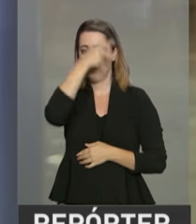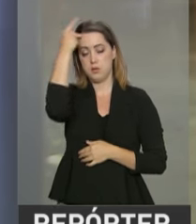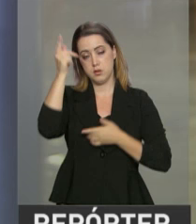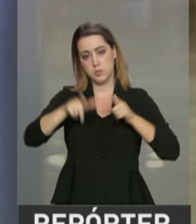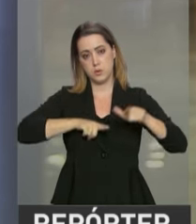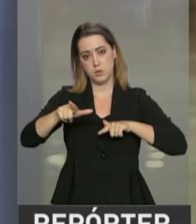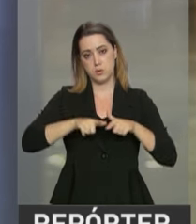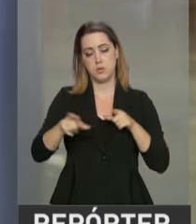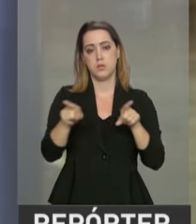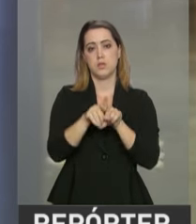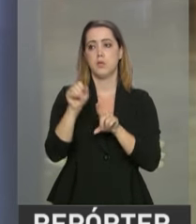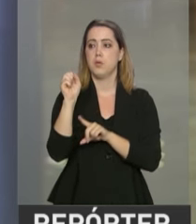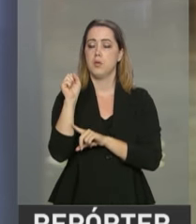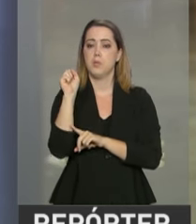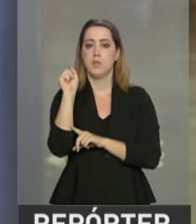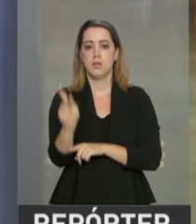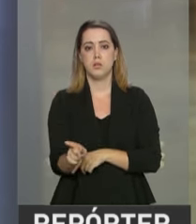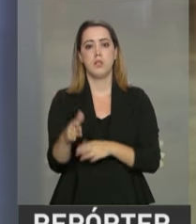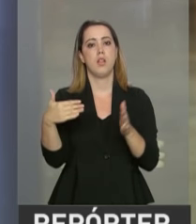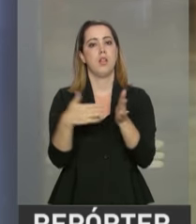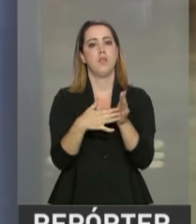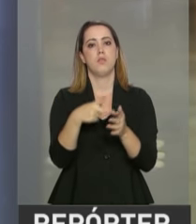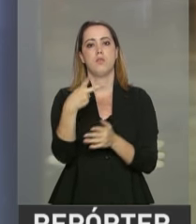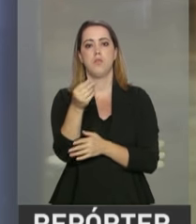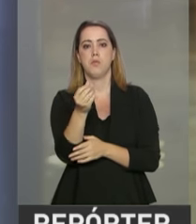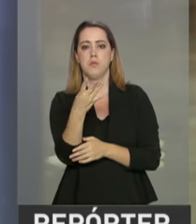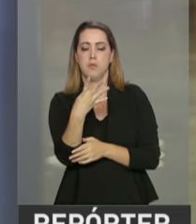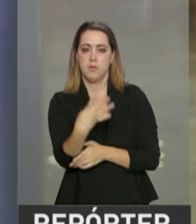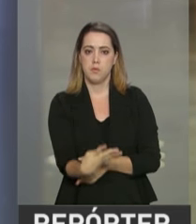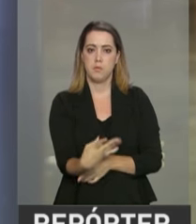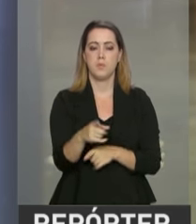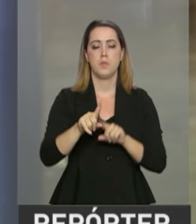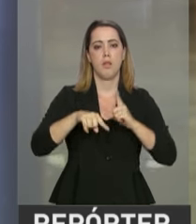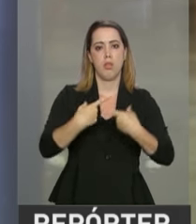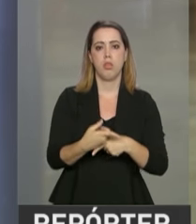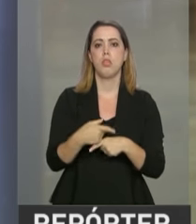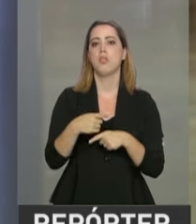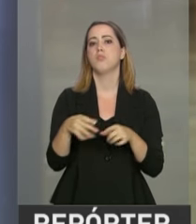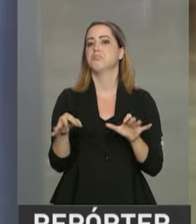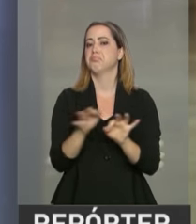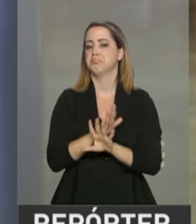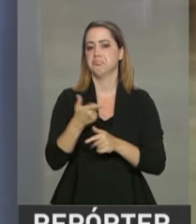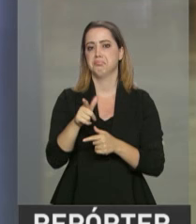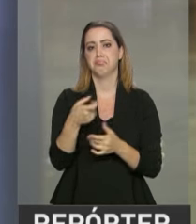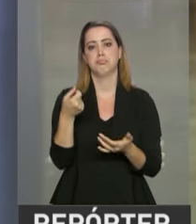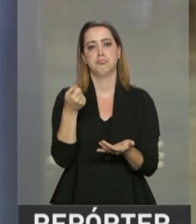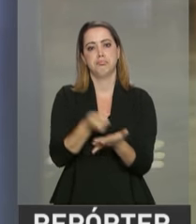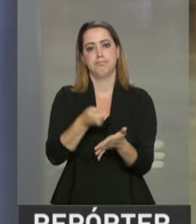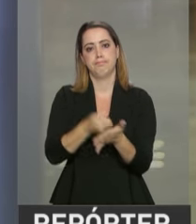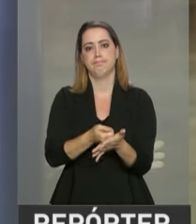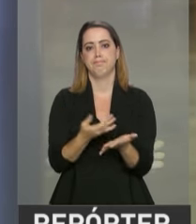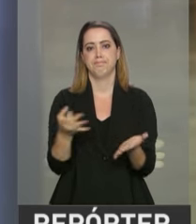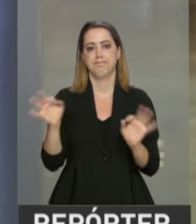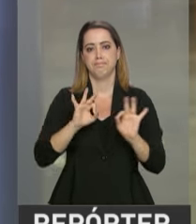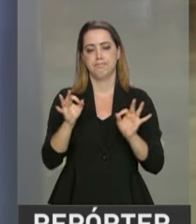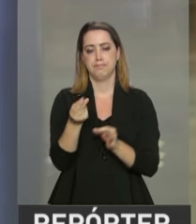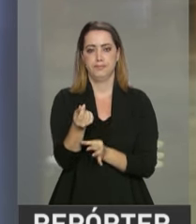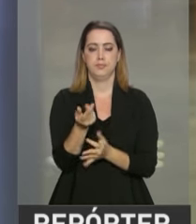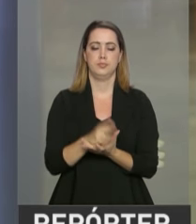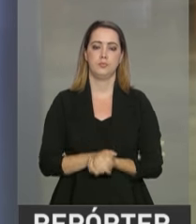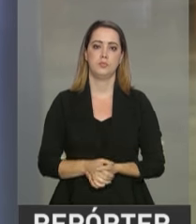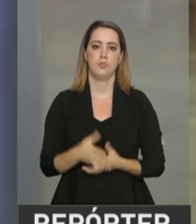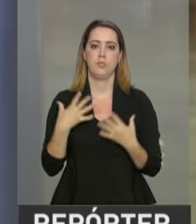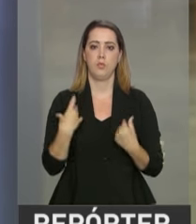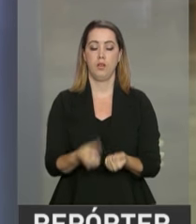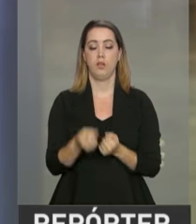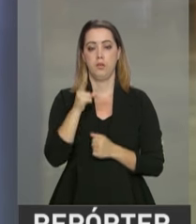e a previdência social até 2024. Depois disso, não. Vamos acompanhar agora uma fala do ministro-chefe